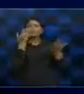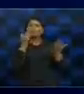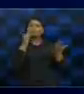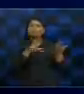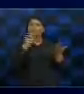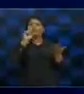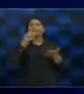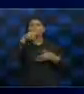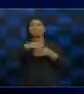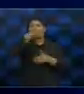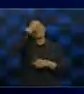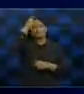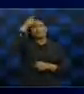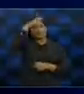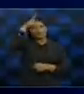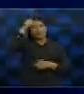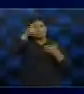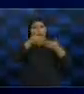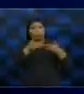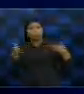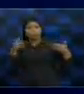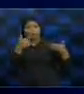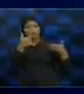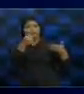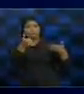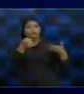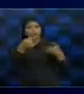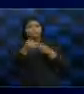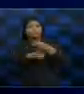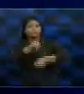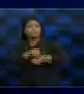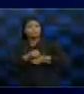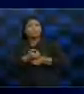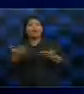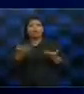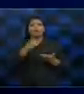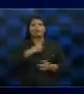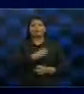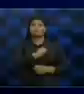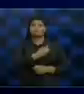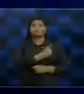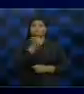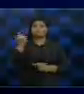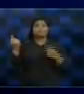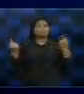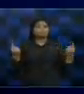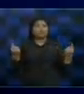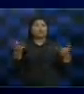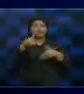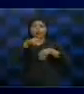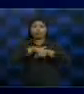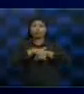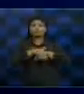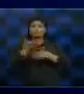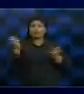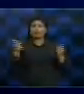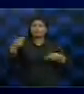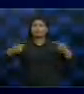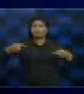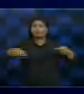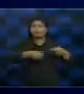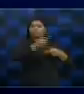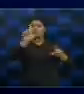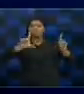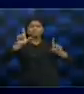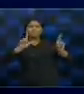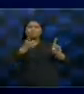de 2017. Agora, entre dois candidatos que esta noite terão este espaço para compartilhar suas propostas em um debate